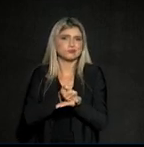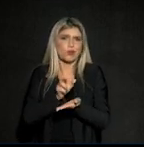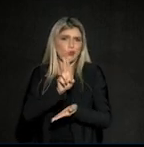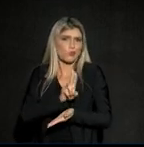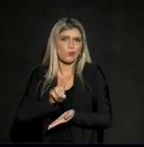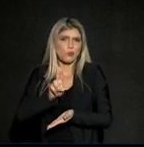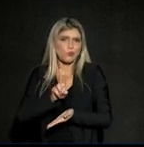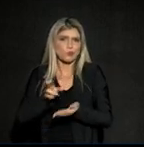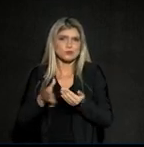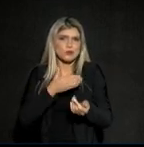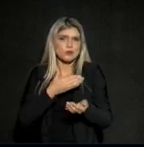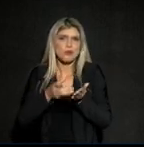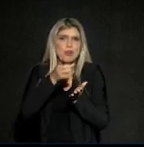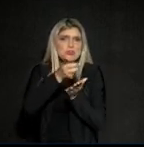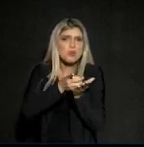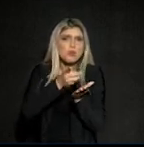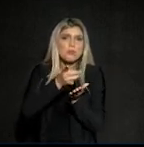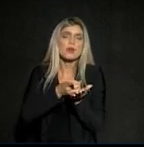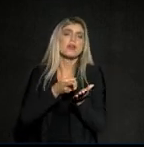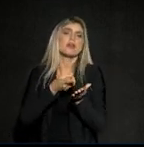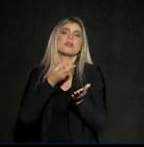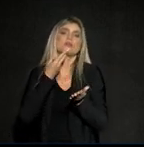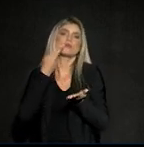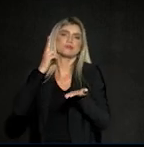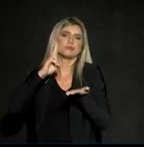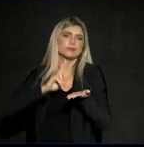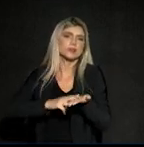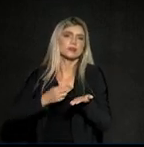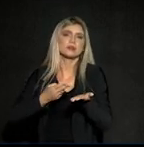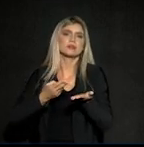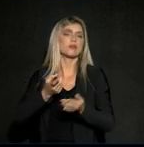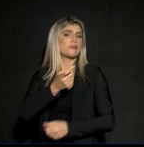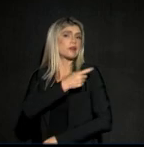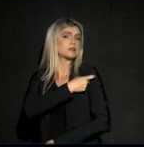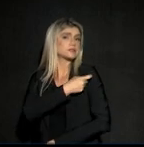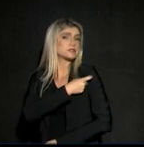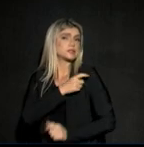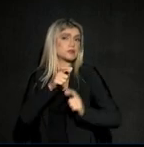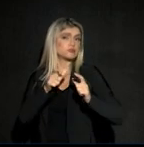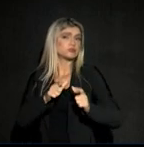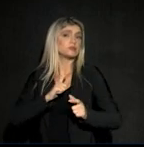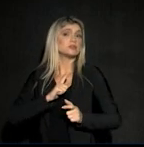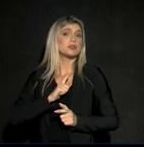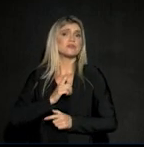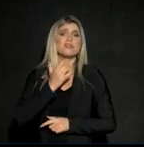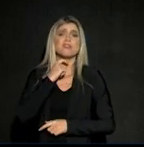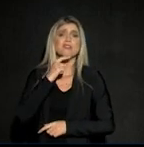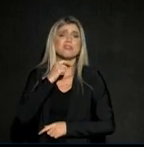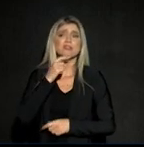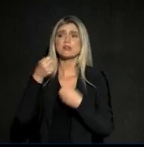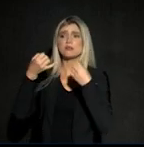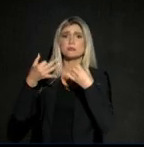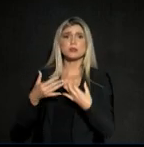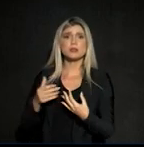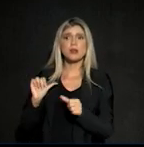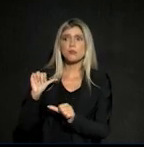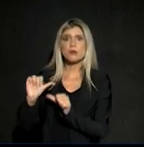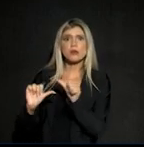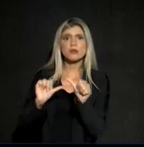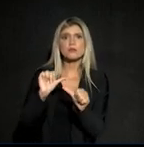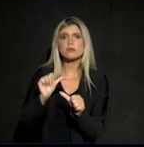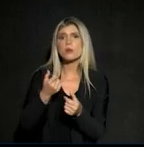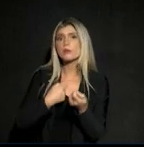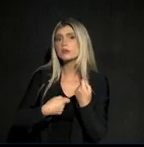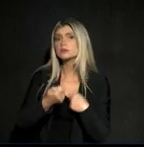carteira de motorista ou passaporte de vacina carteira de trabalho e ninguém fala que teve uma uma reforma administrativa que vai gerar uma